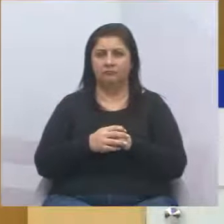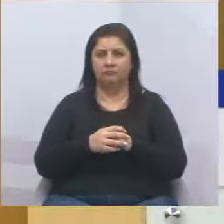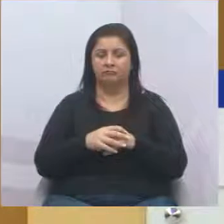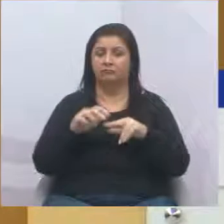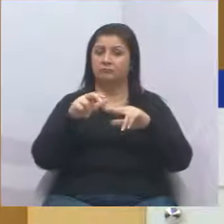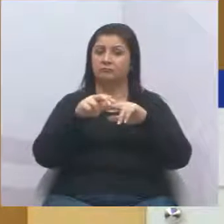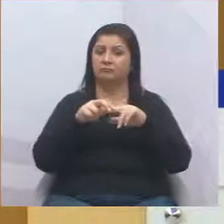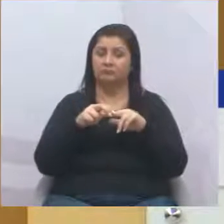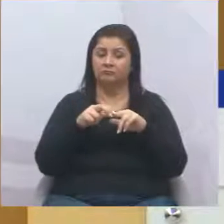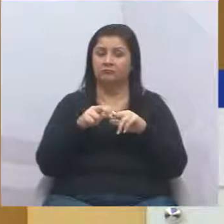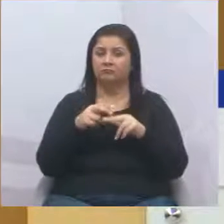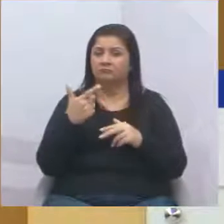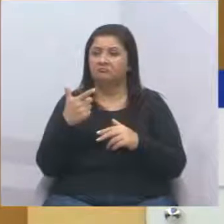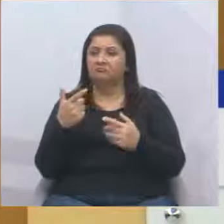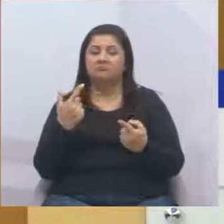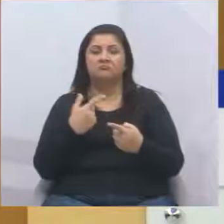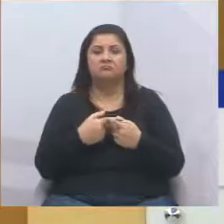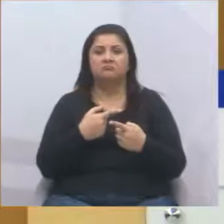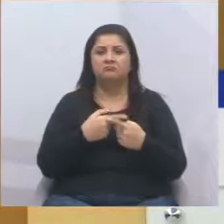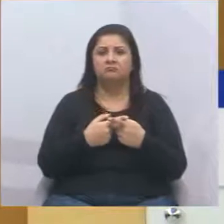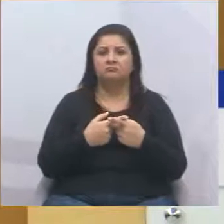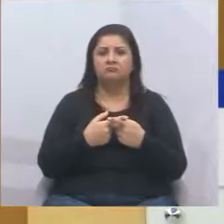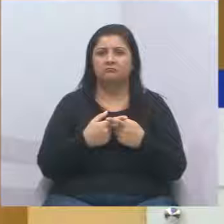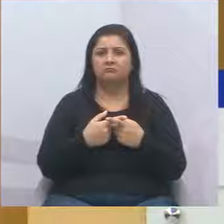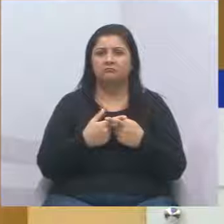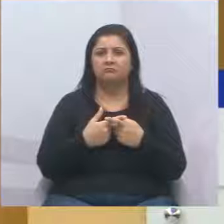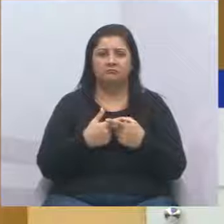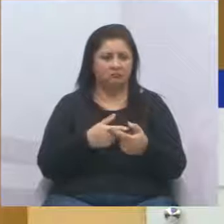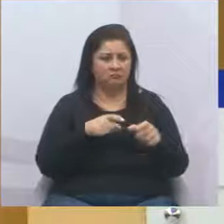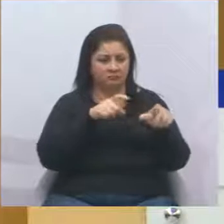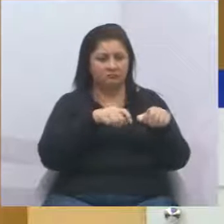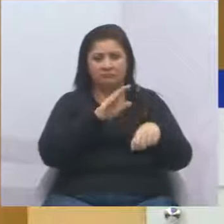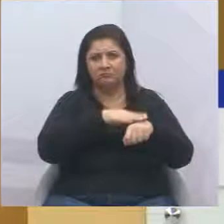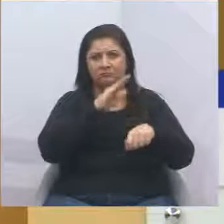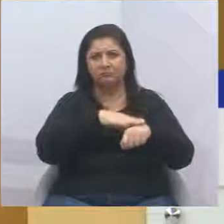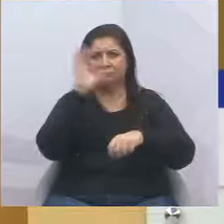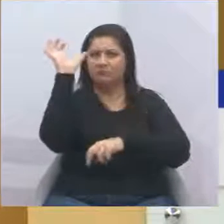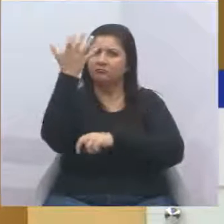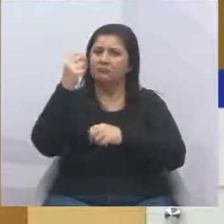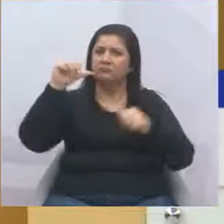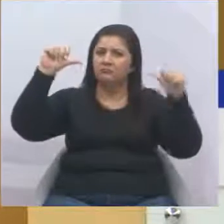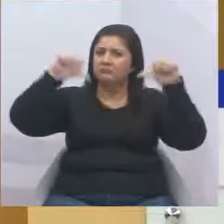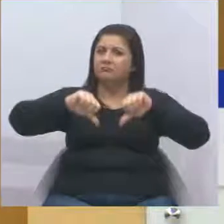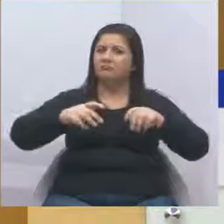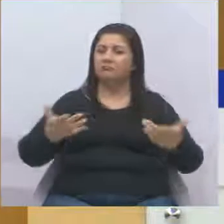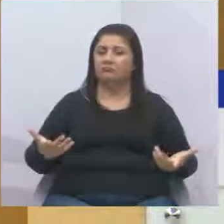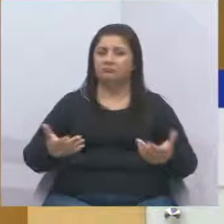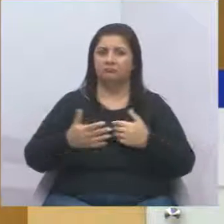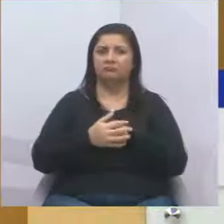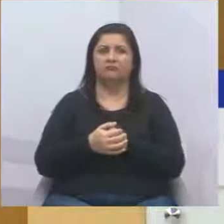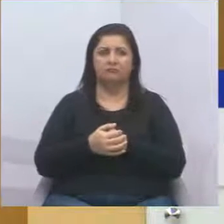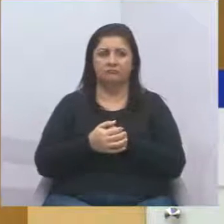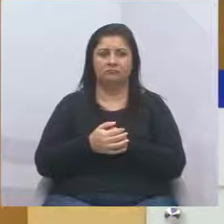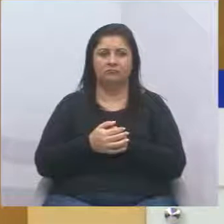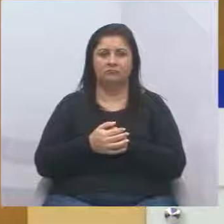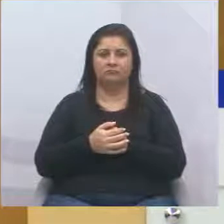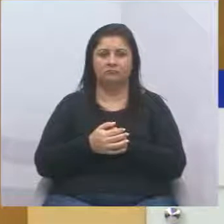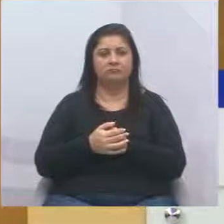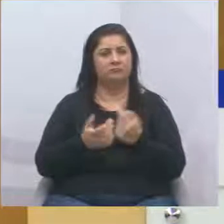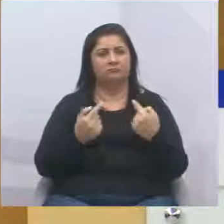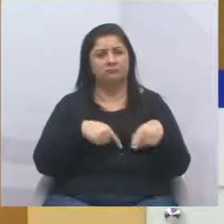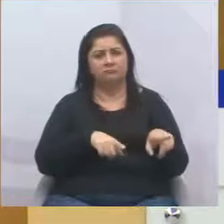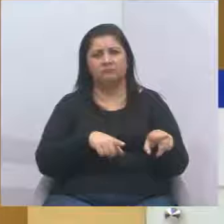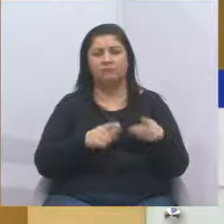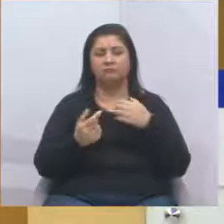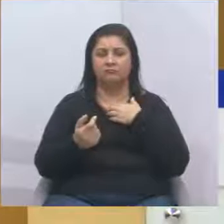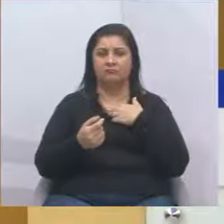Portanto, não existem razões lógicas para investirmos na utilização de espécies como a leucena. Muito pelo contrário,